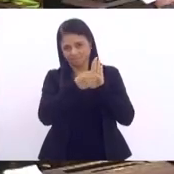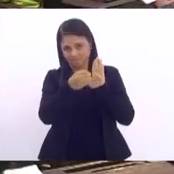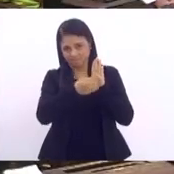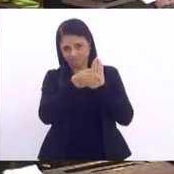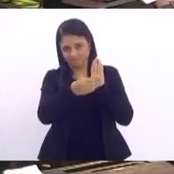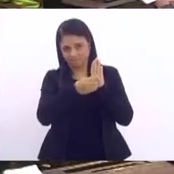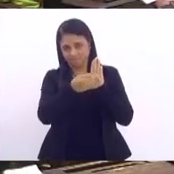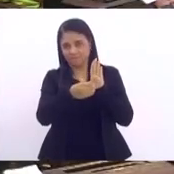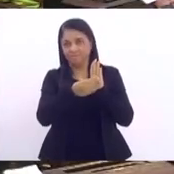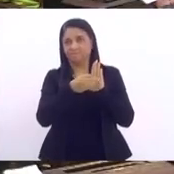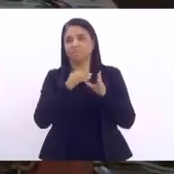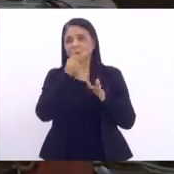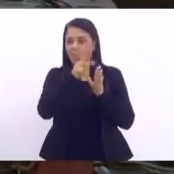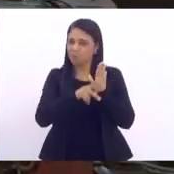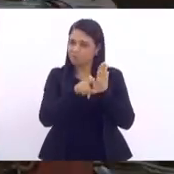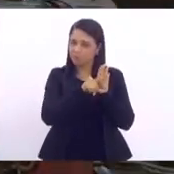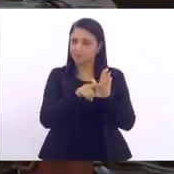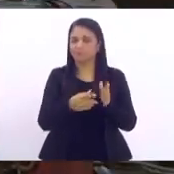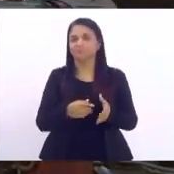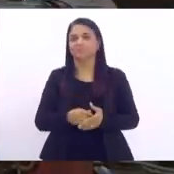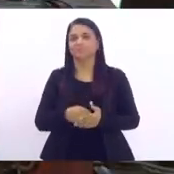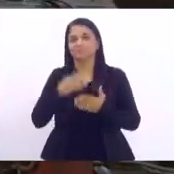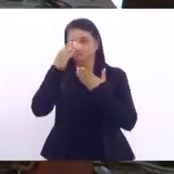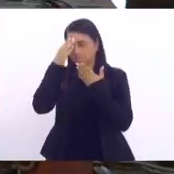obrigado, deputado André Correia.